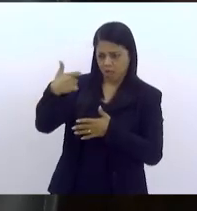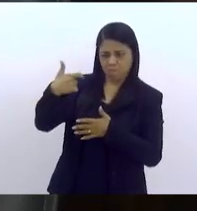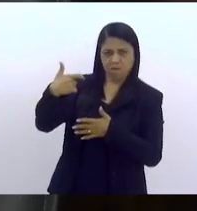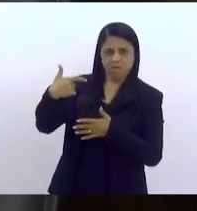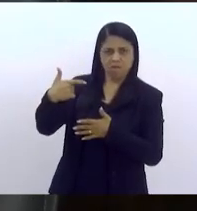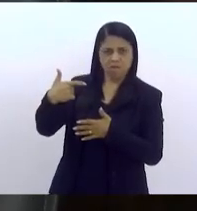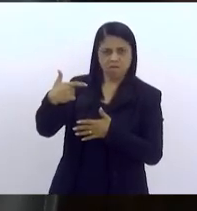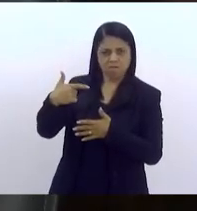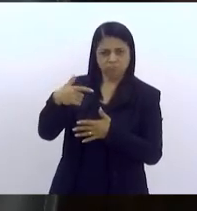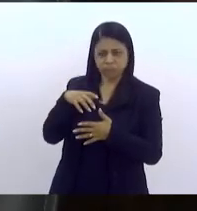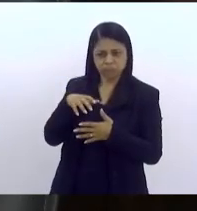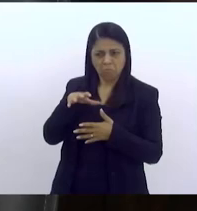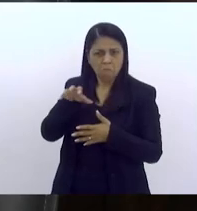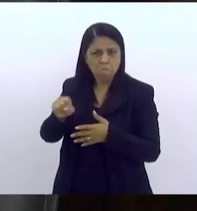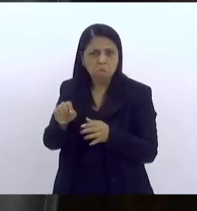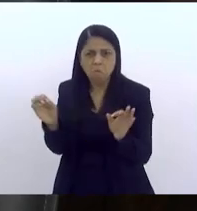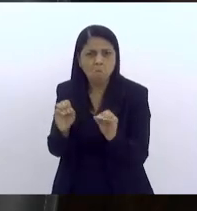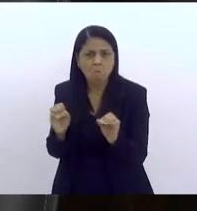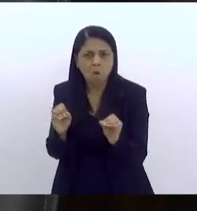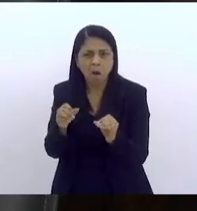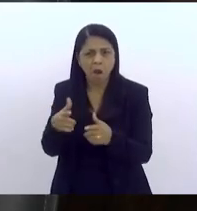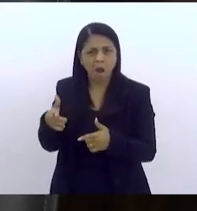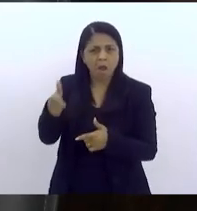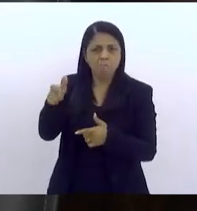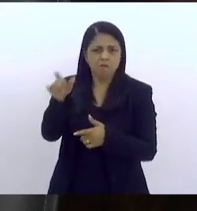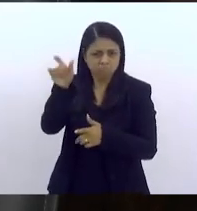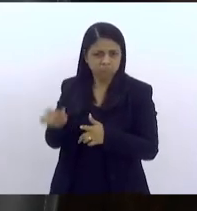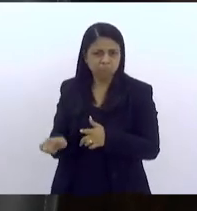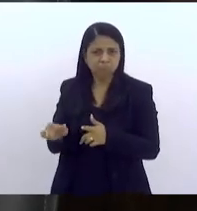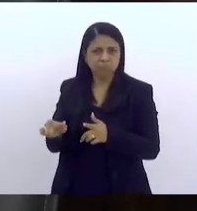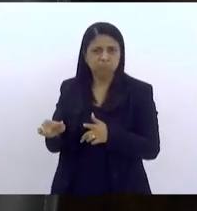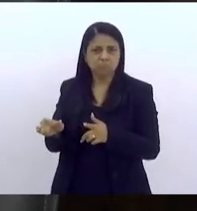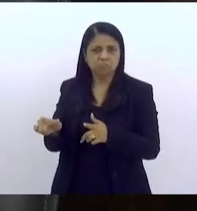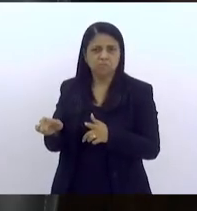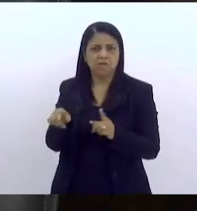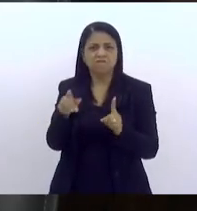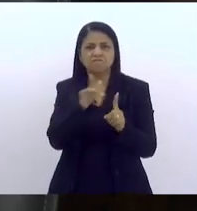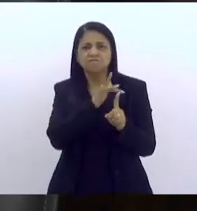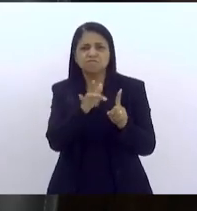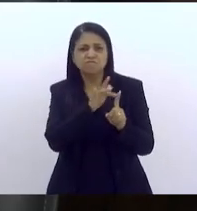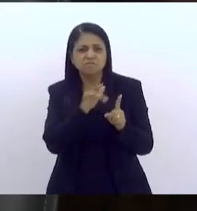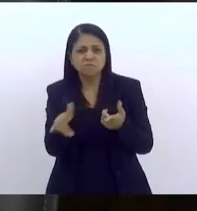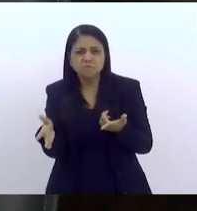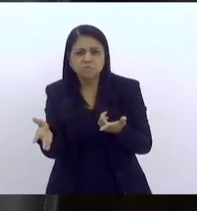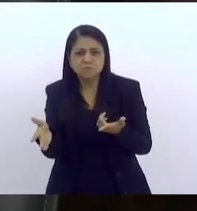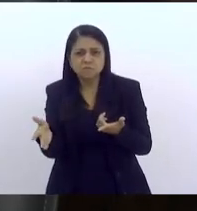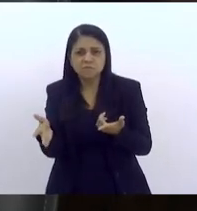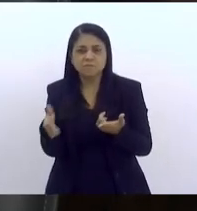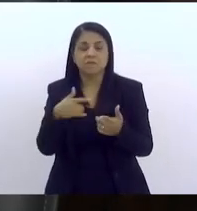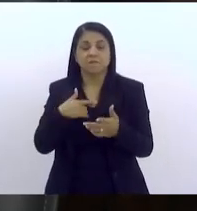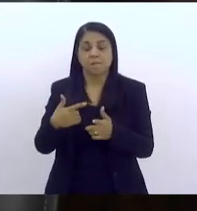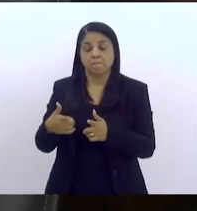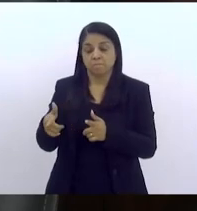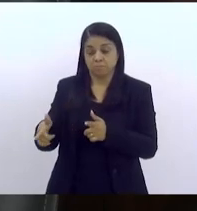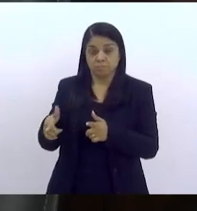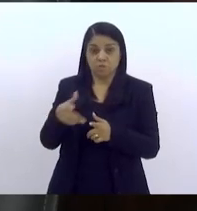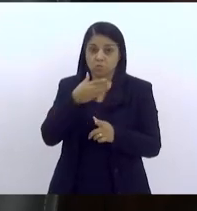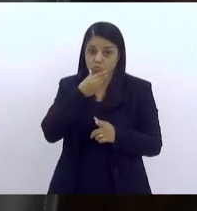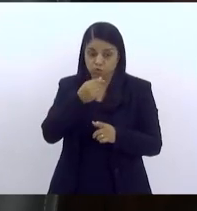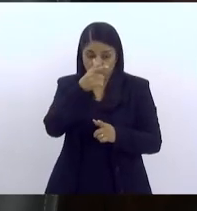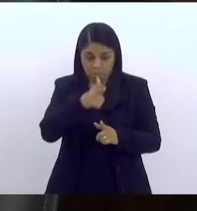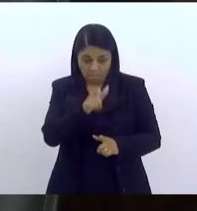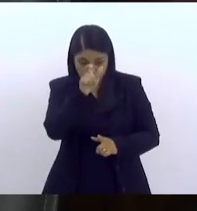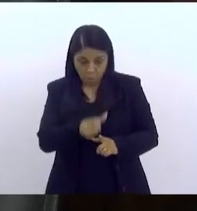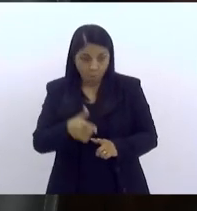arma foi apreendida pela foi apreendida com a vítima ao ser atingido pelo militar o rapaz